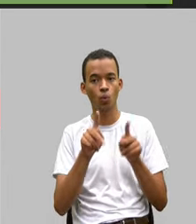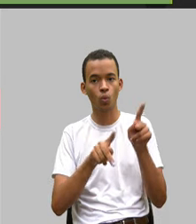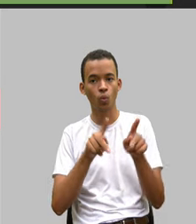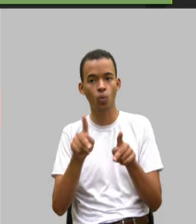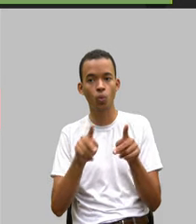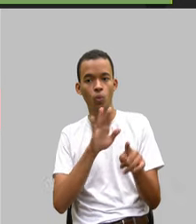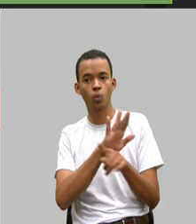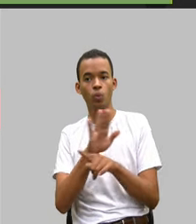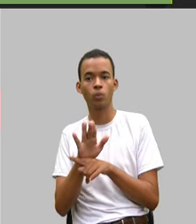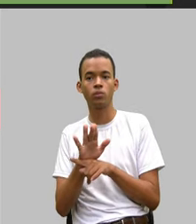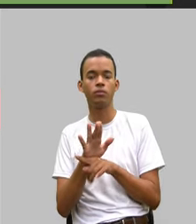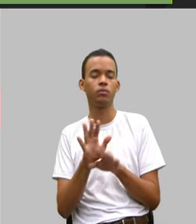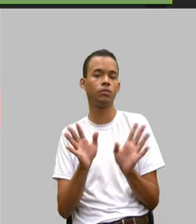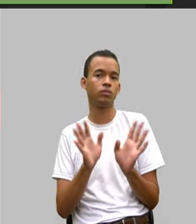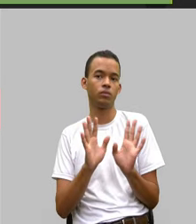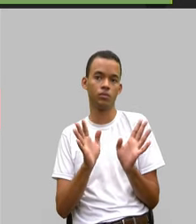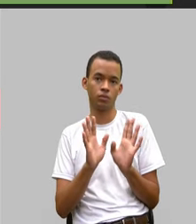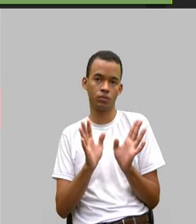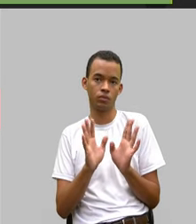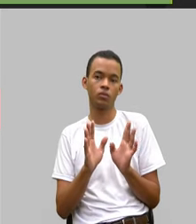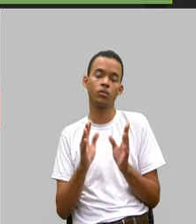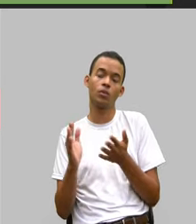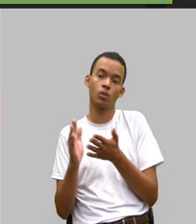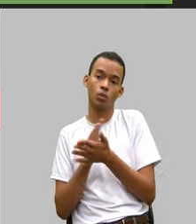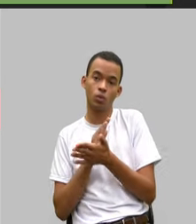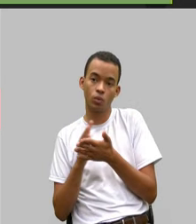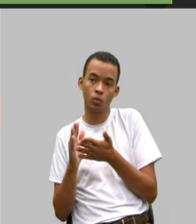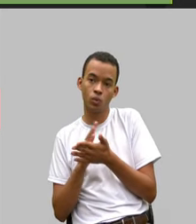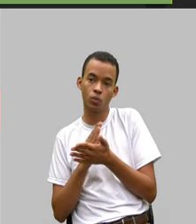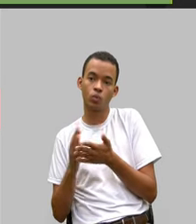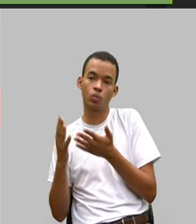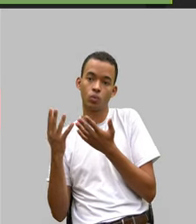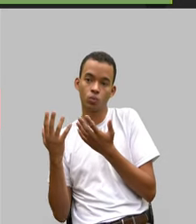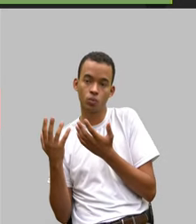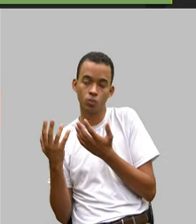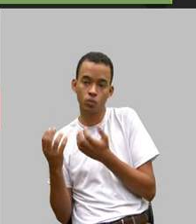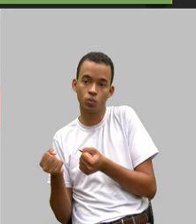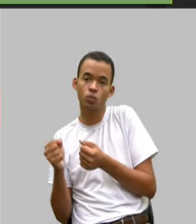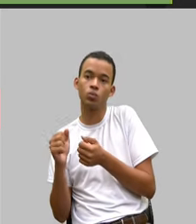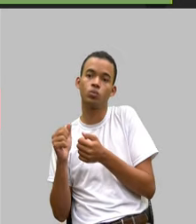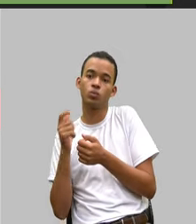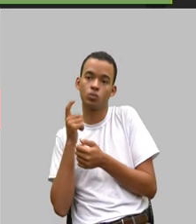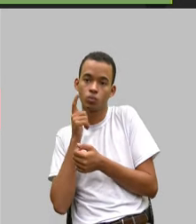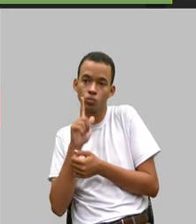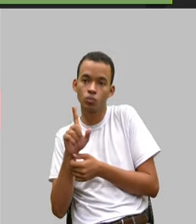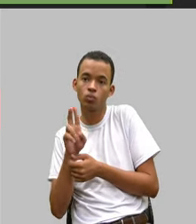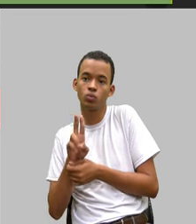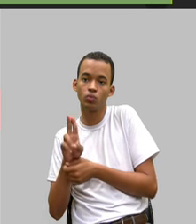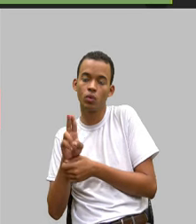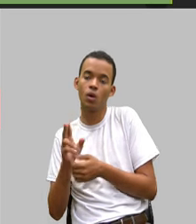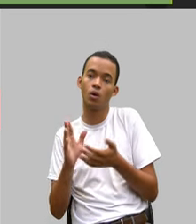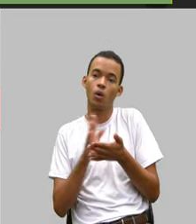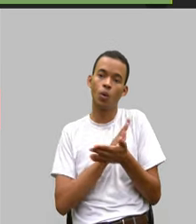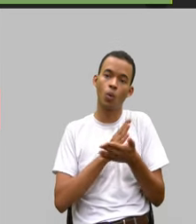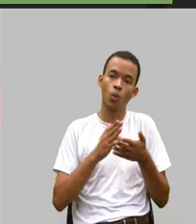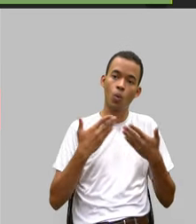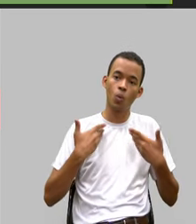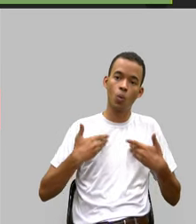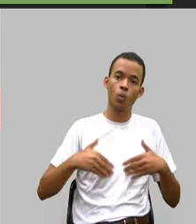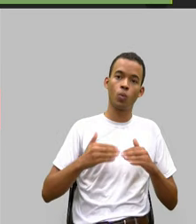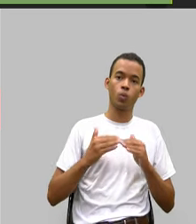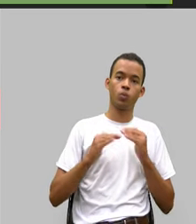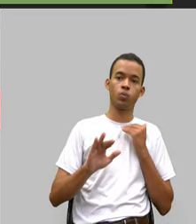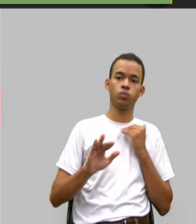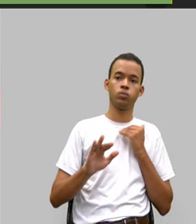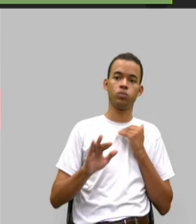qualquer medicamento alopático também mas existem muitos pacientes que vão se beneficiar e a cannabis ela é sintomática